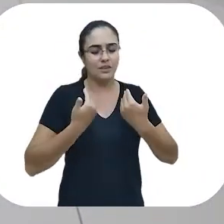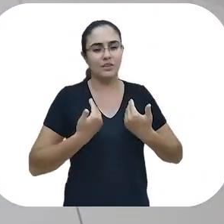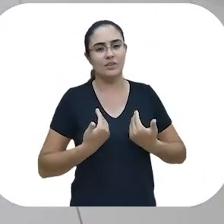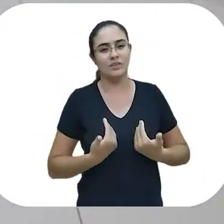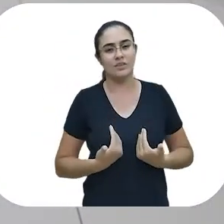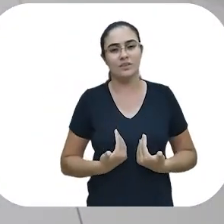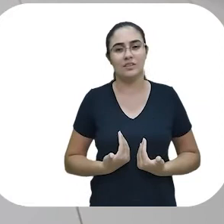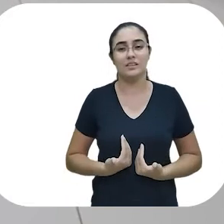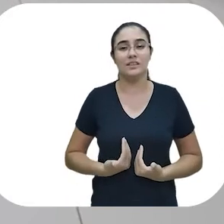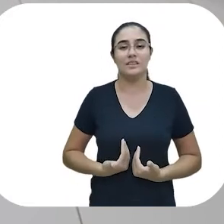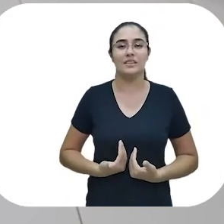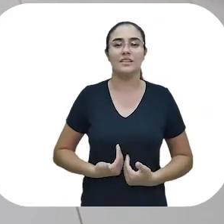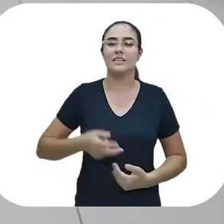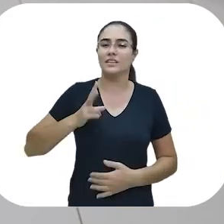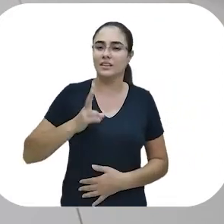Constante,